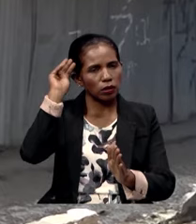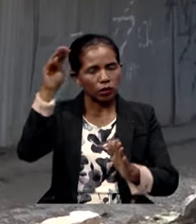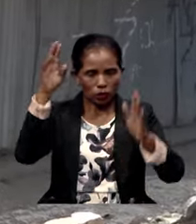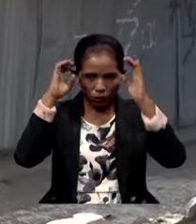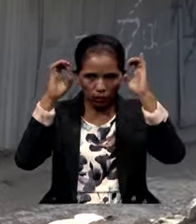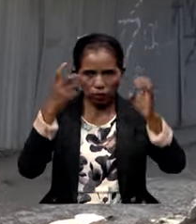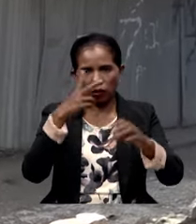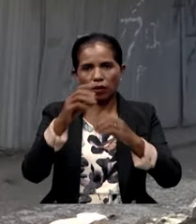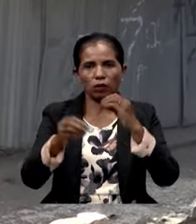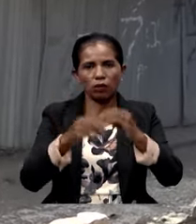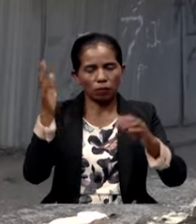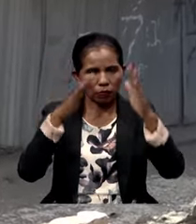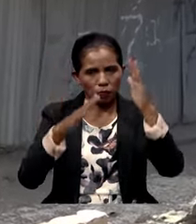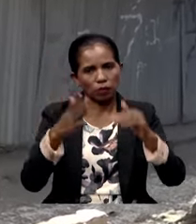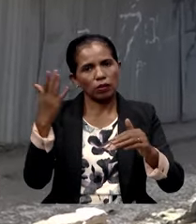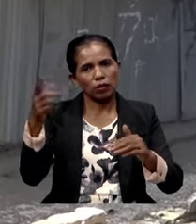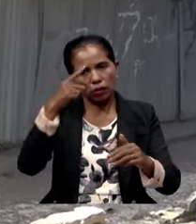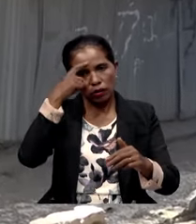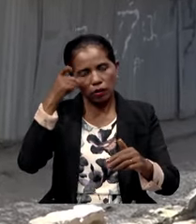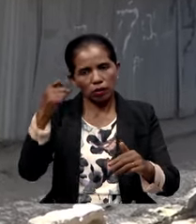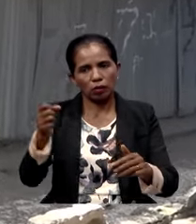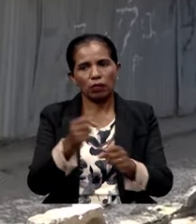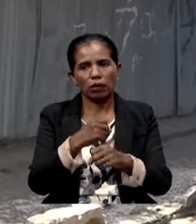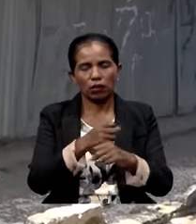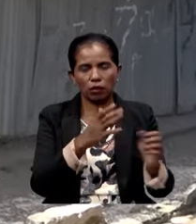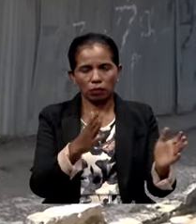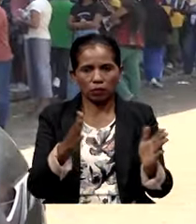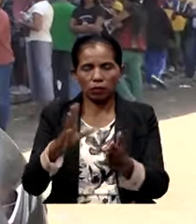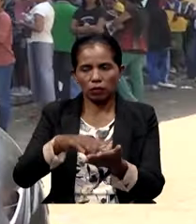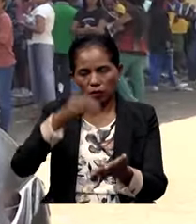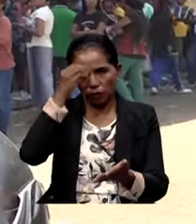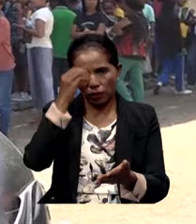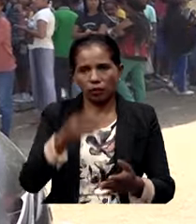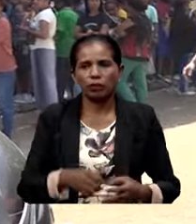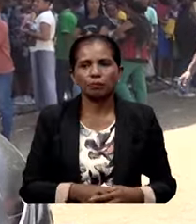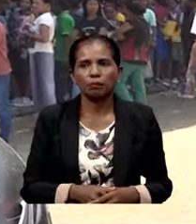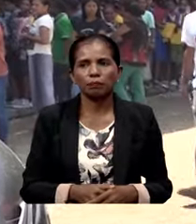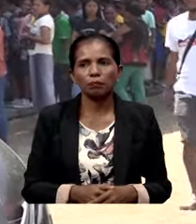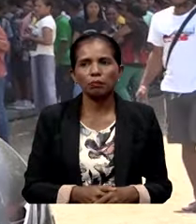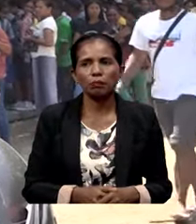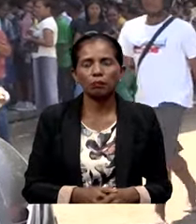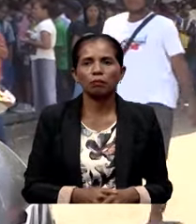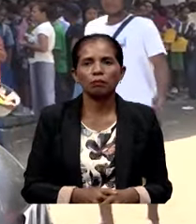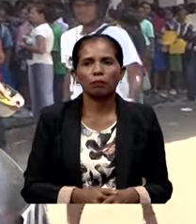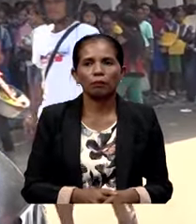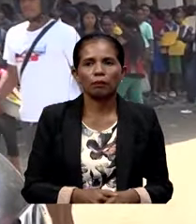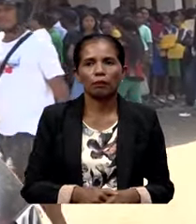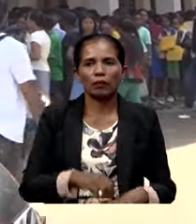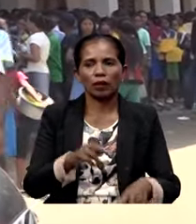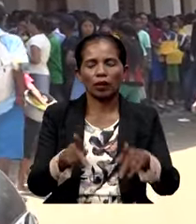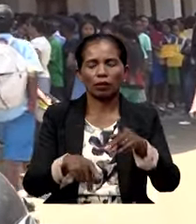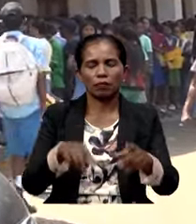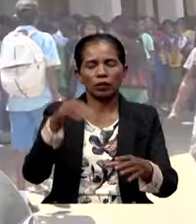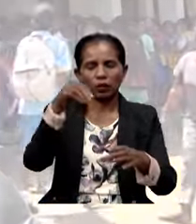a tu resolver problema refere, tamba perturba processo aprendizagem. Mané é uma comunidade musialara,